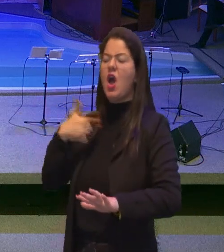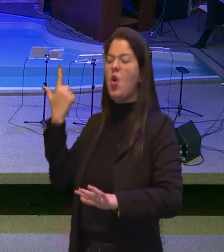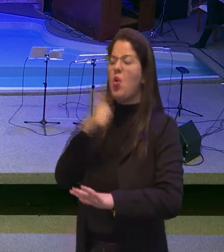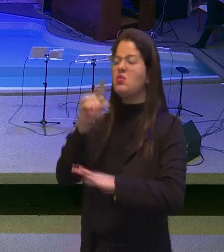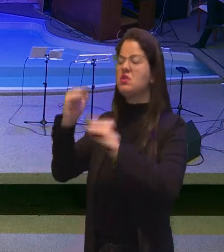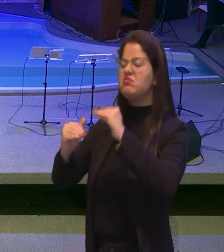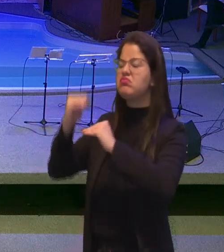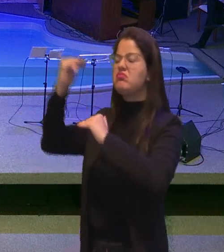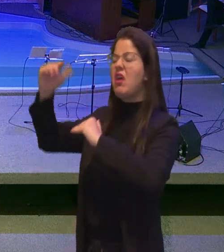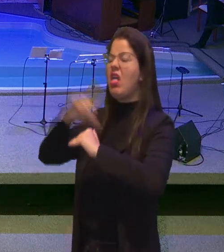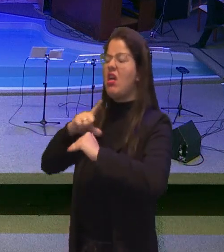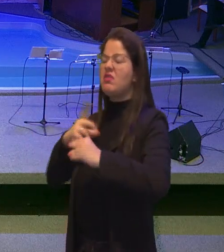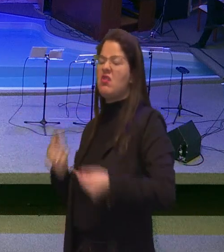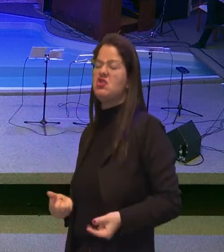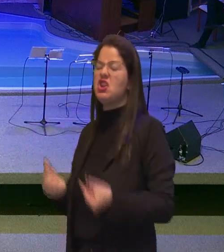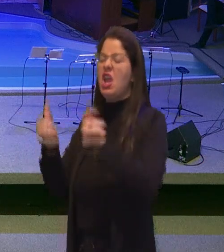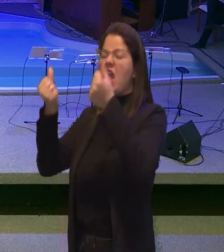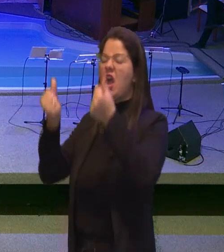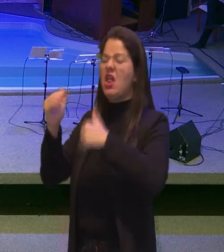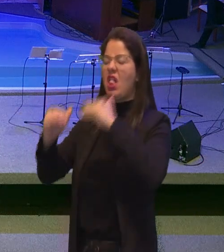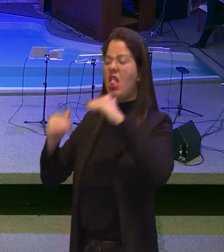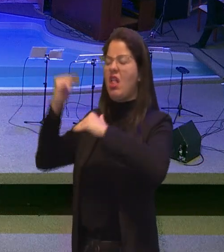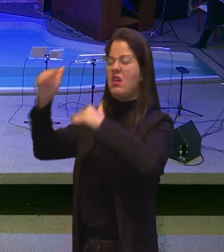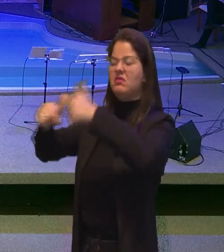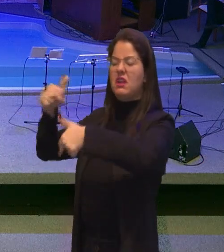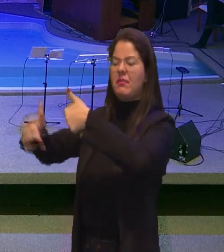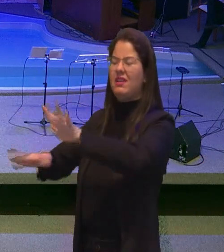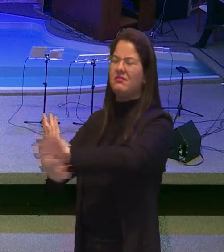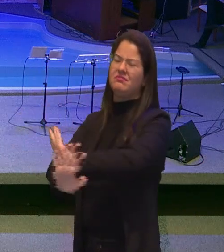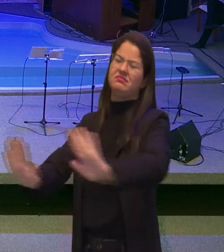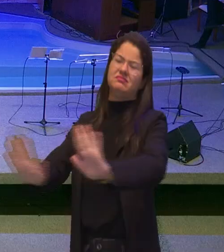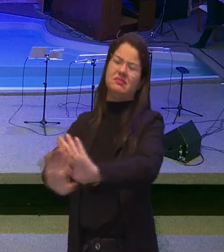Olha, eu tenho muito dinheiro no banco. Não, não tem necessidade disso.